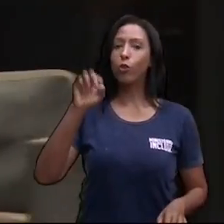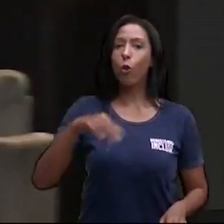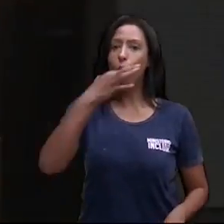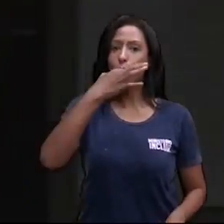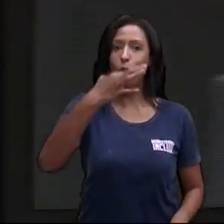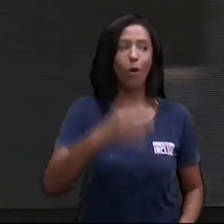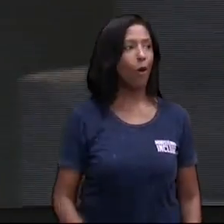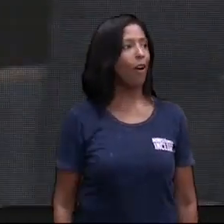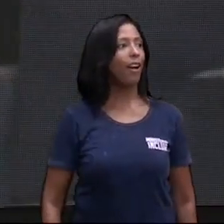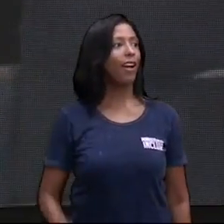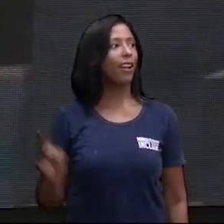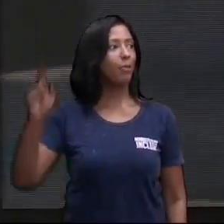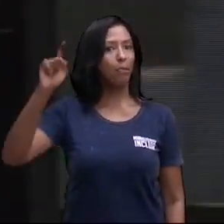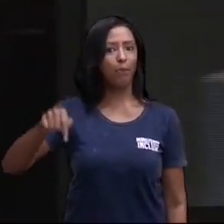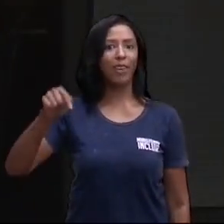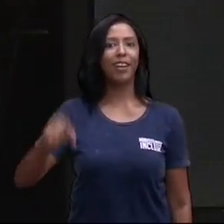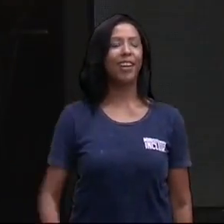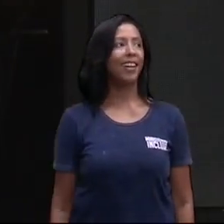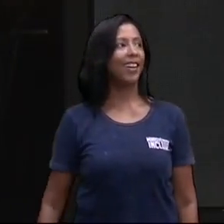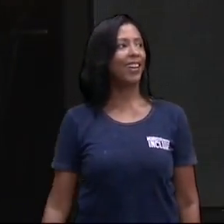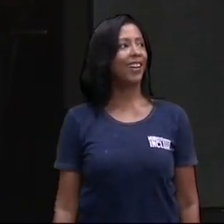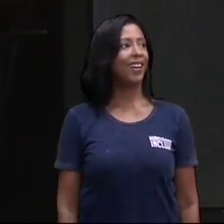e o miserável deu